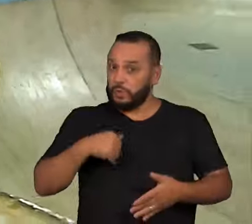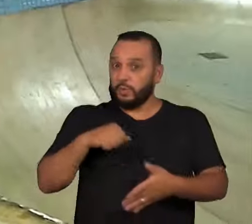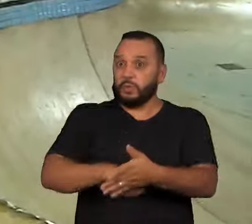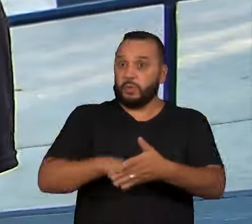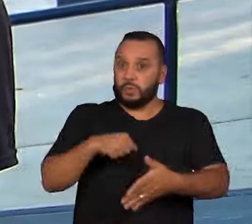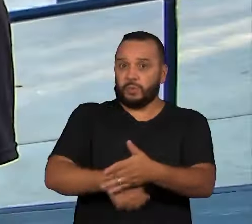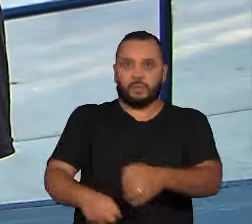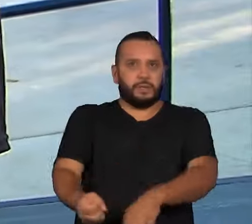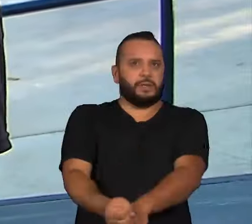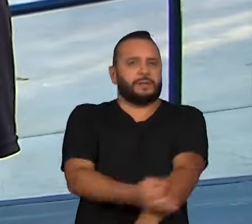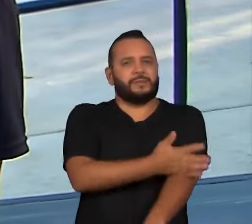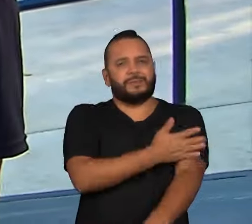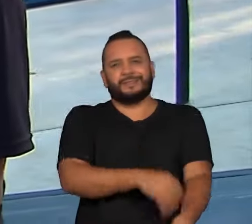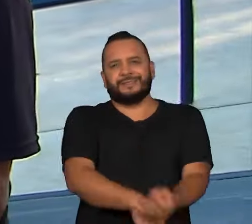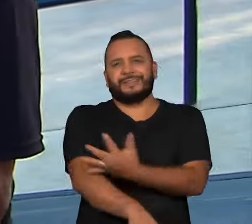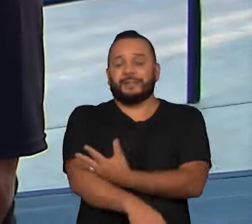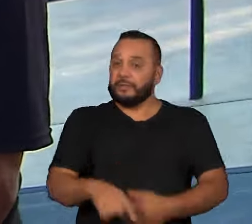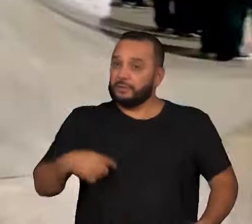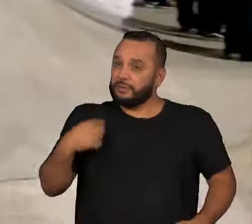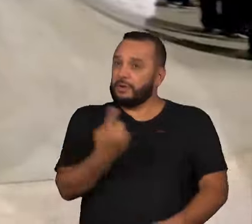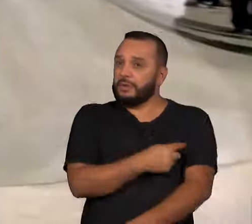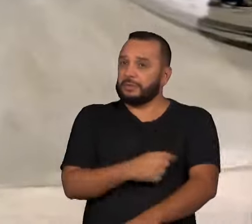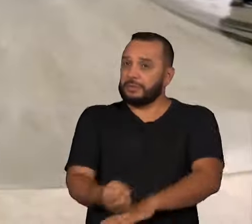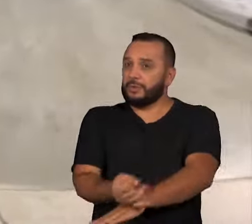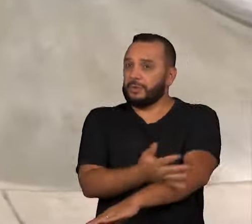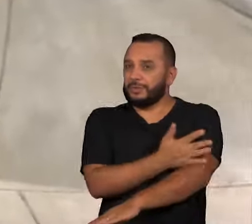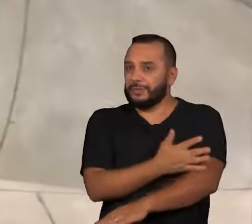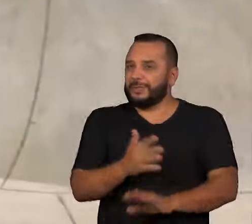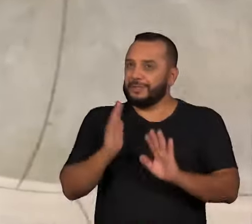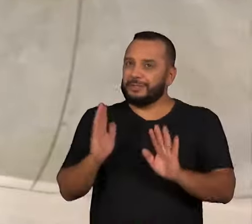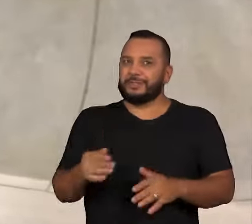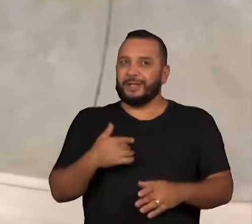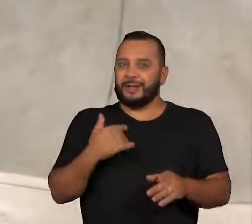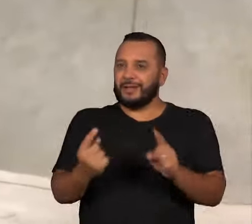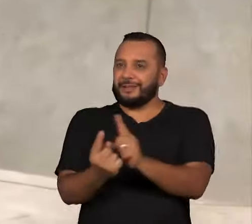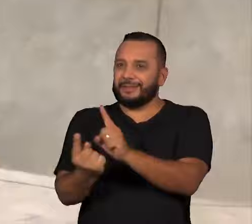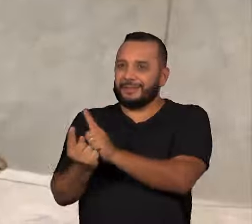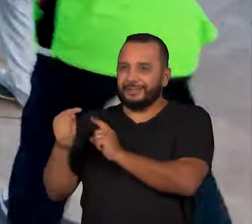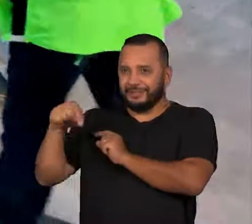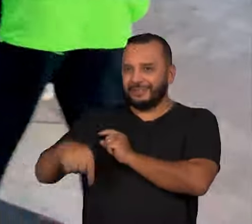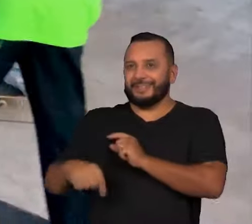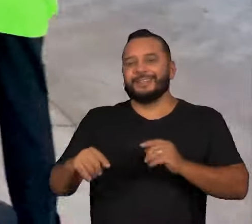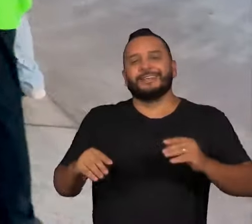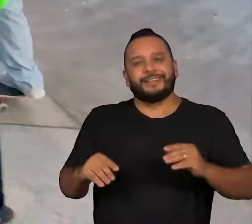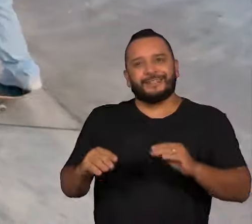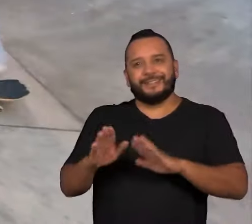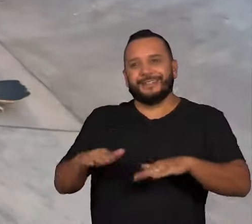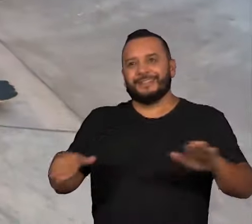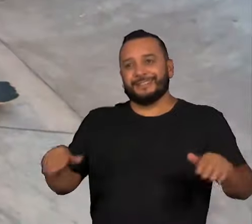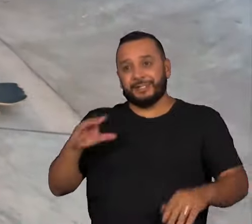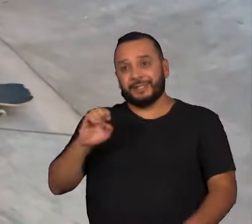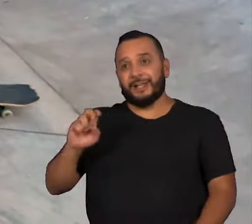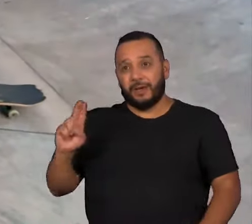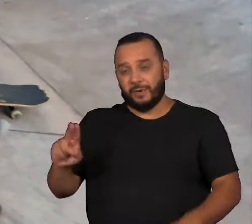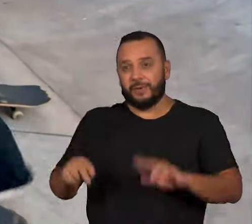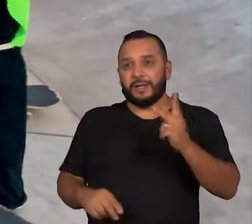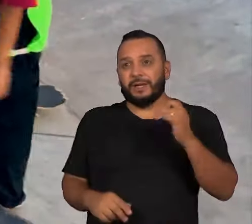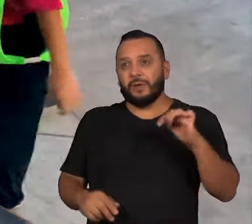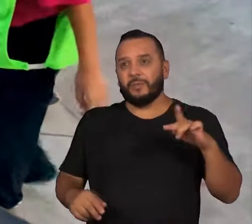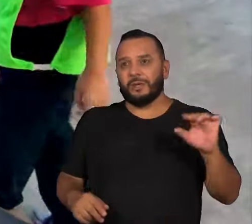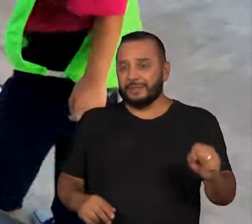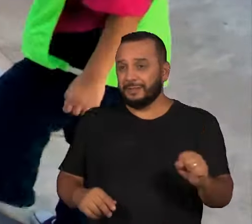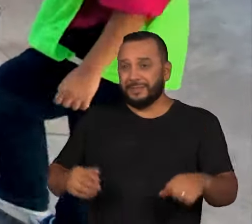emoção. A gente se emociona bastante de hoje em dia a gente atender essas crianças aqui no Céu Heliópolis, porque a gente fazia esse trabalho que tem essa pista